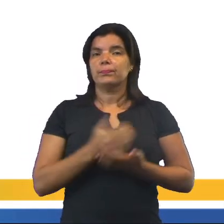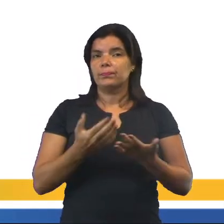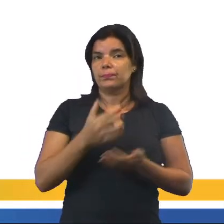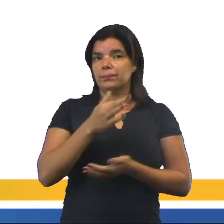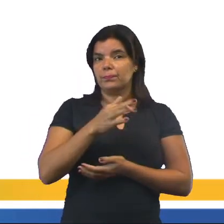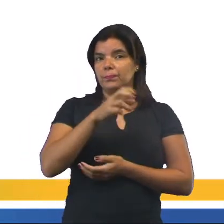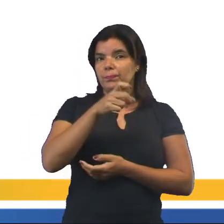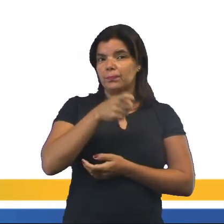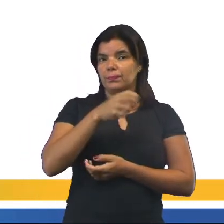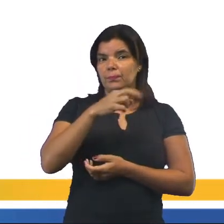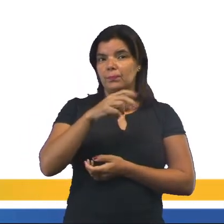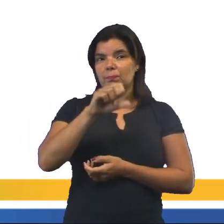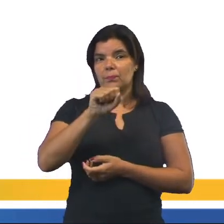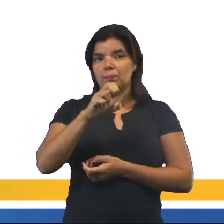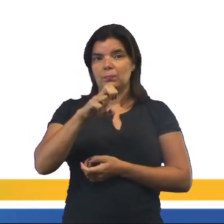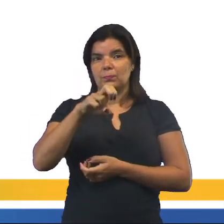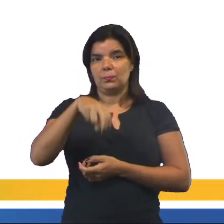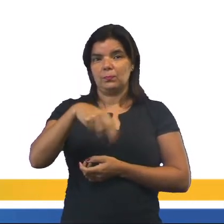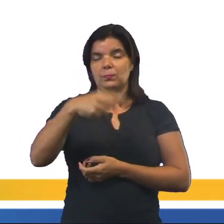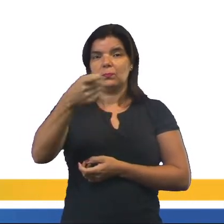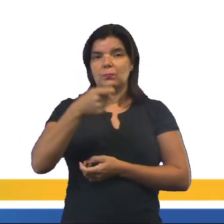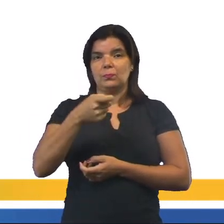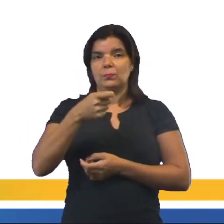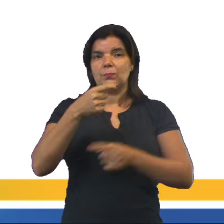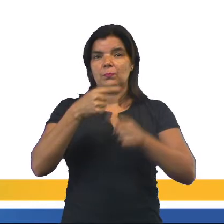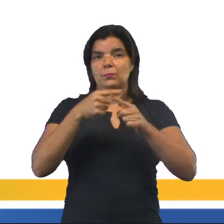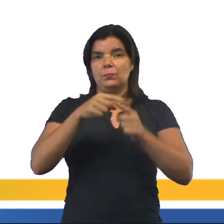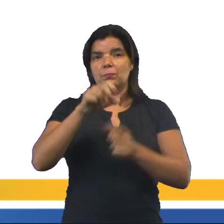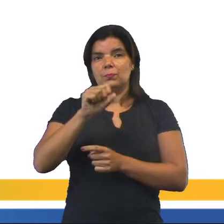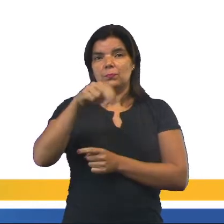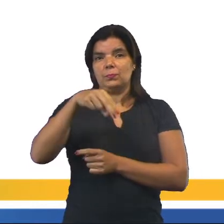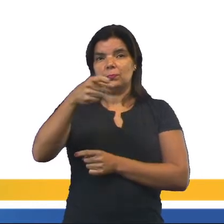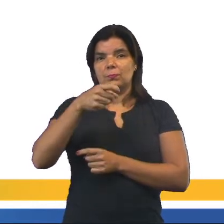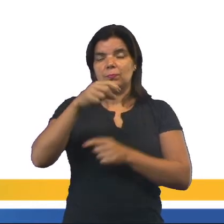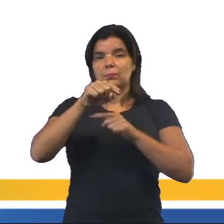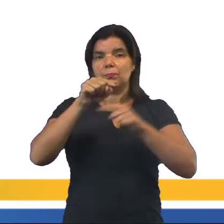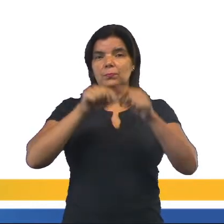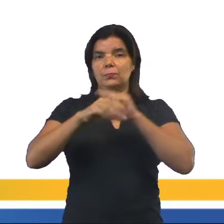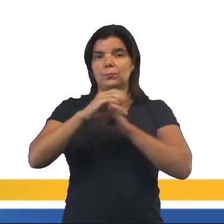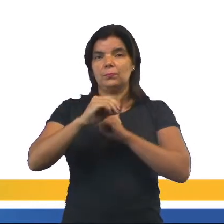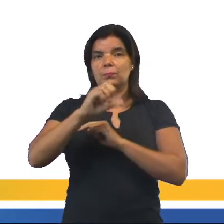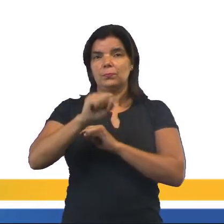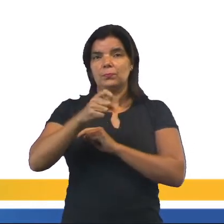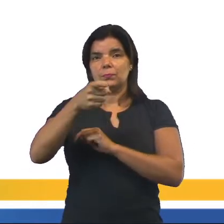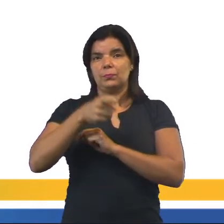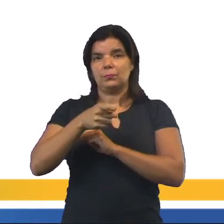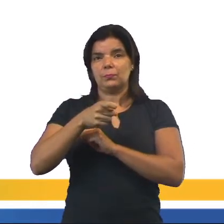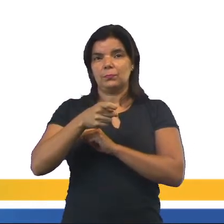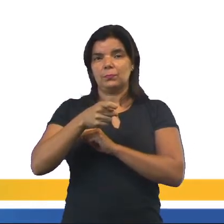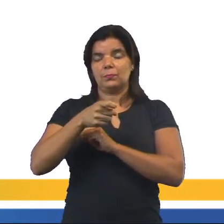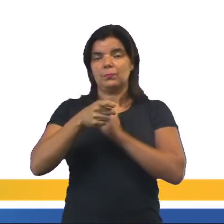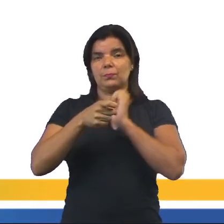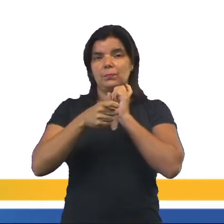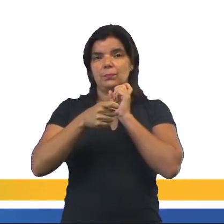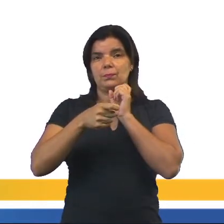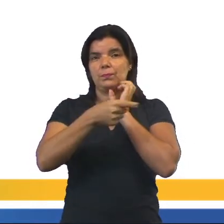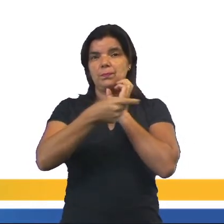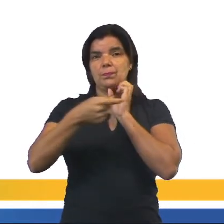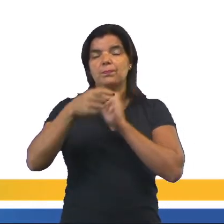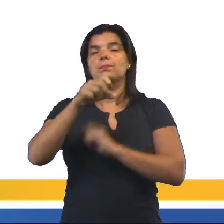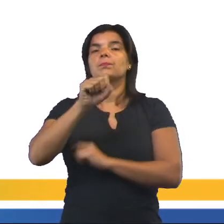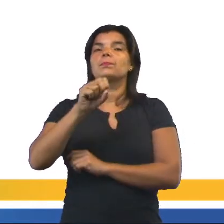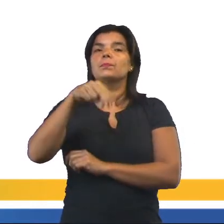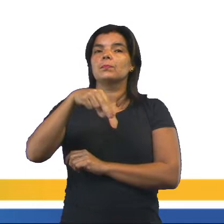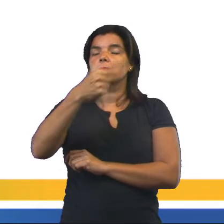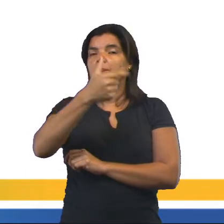o meu f de x é igual a seno de x vezes seno de x dividido por cosseno de